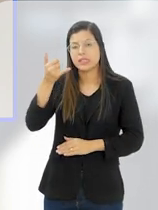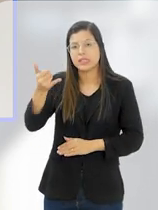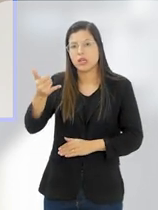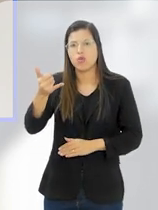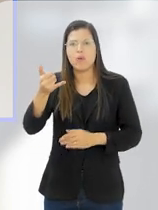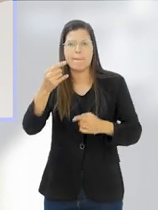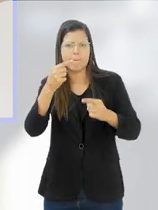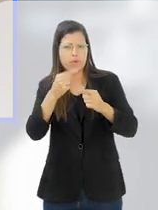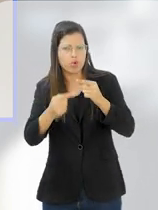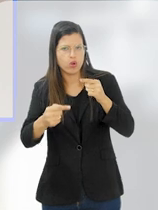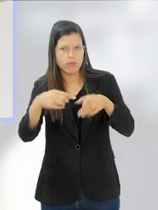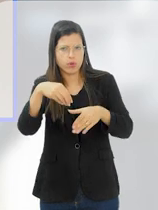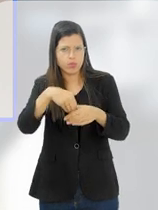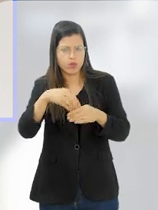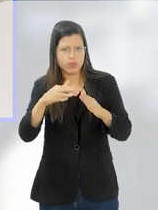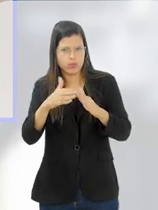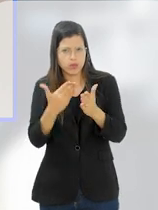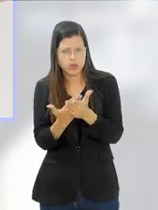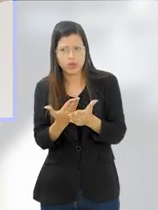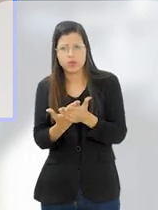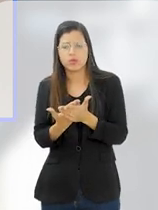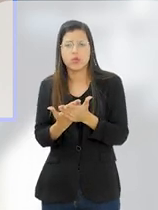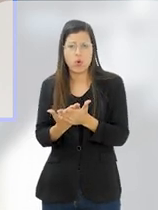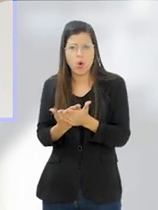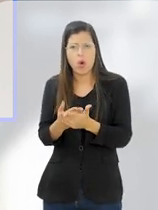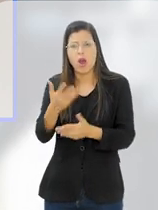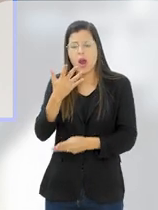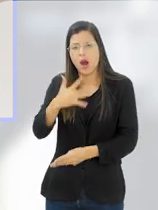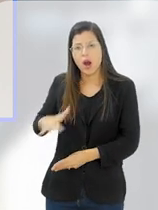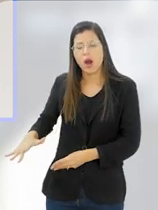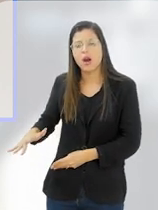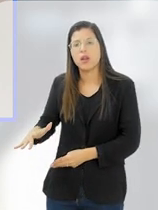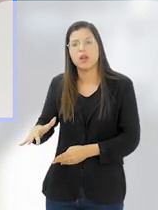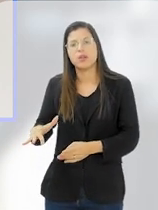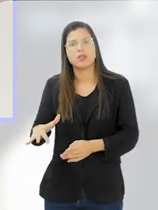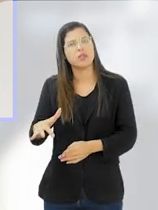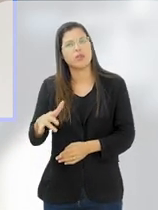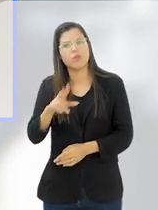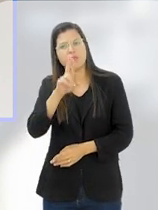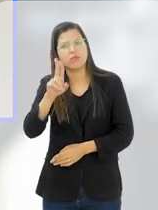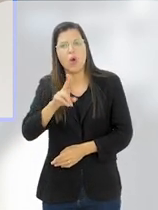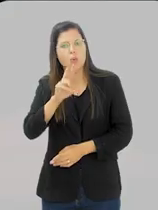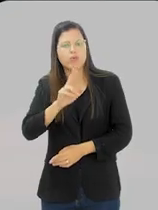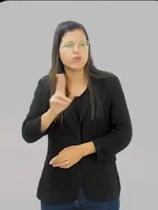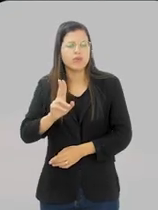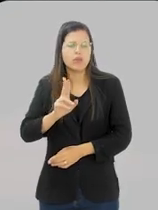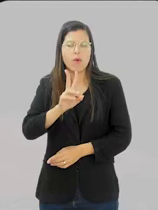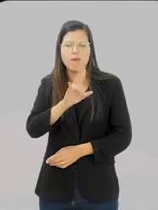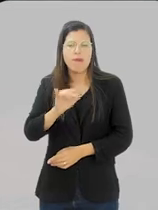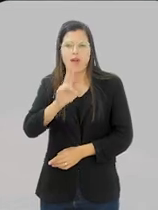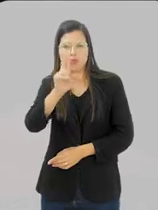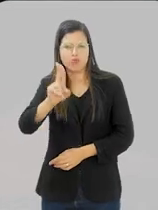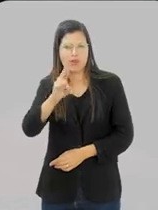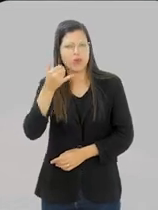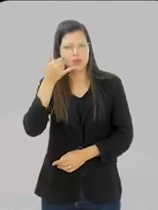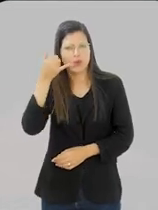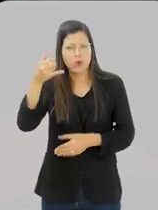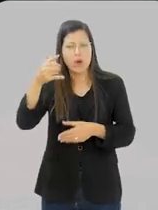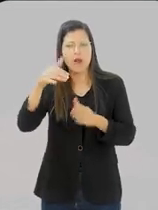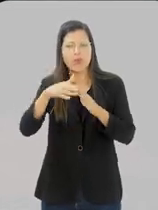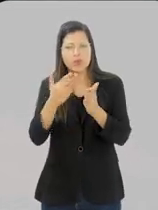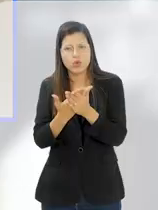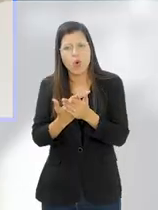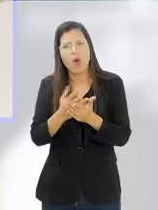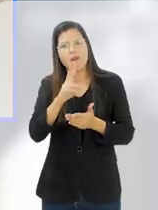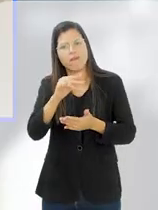zero na escola, né? Quanto menos a criança usar o celular zero na escola, mais ela vai viver no mundo real. Mais ela vai aprender, mais ela vai socializar,